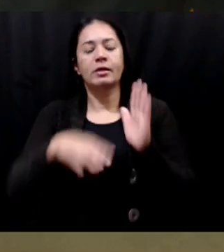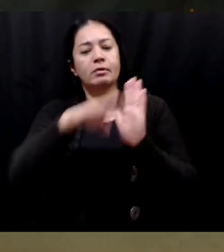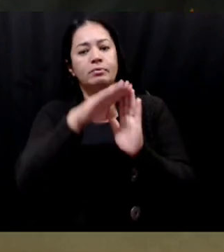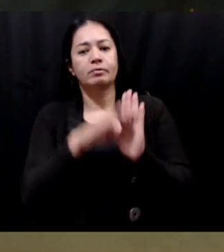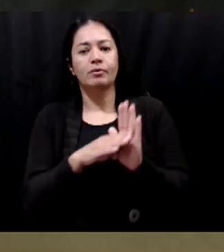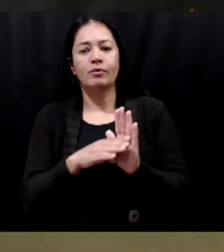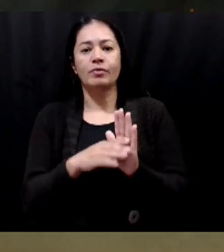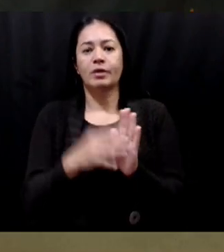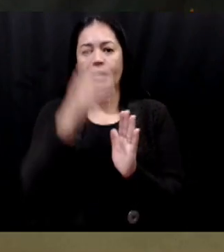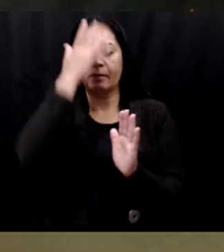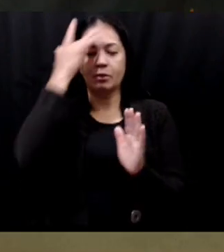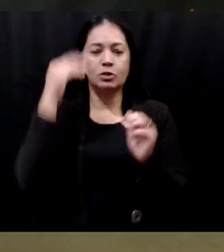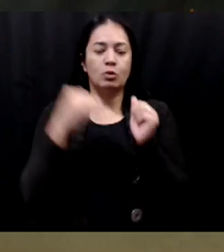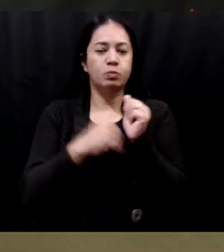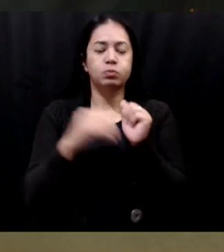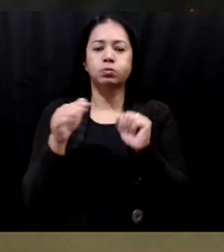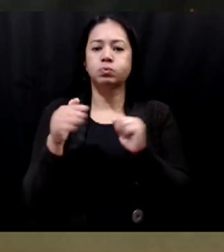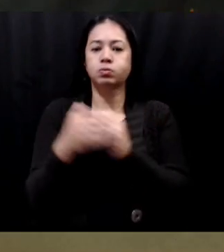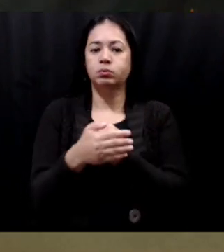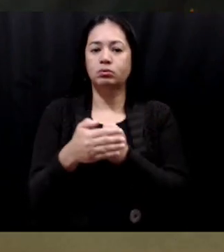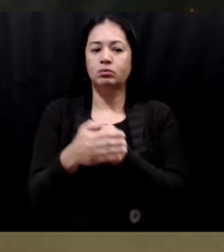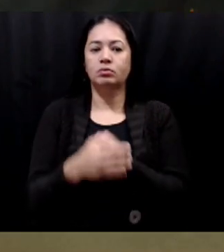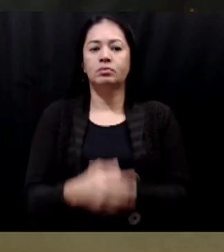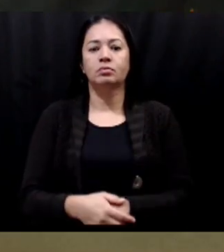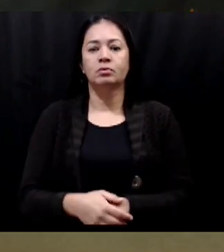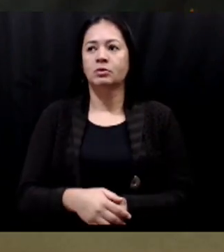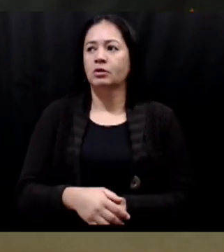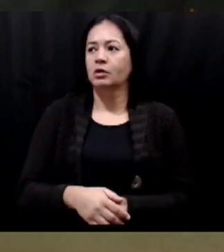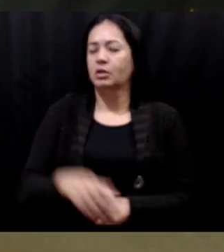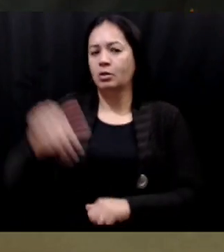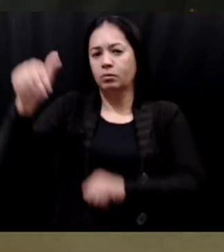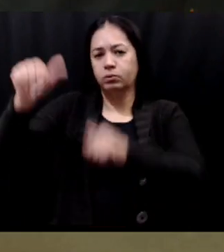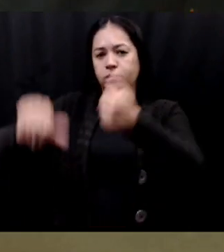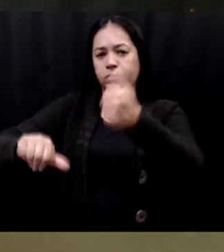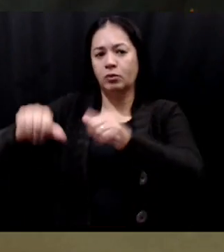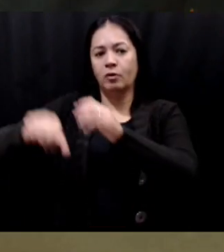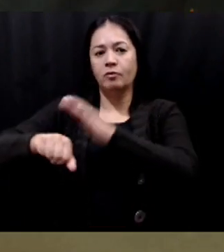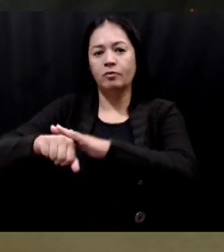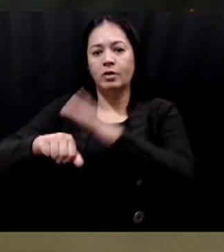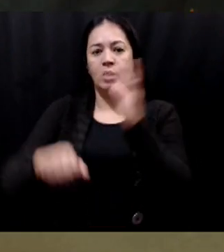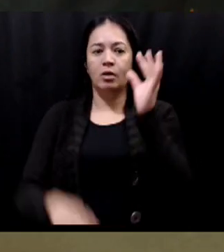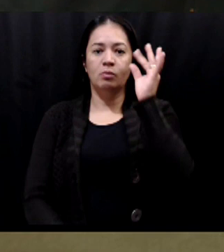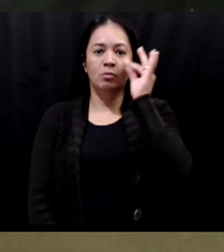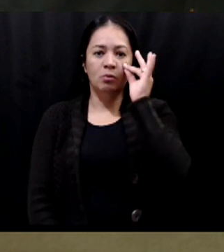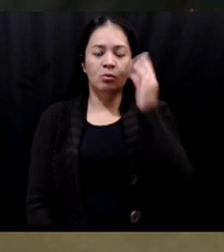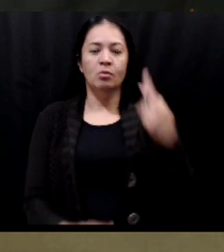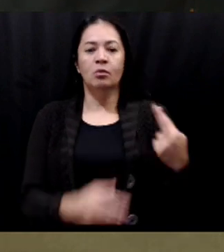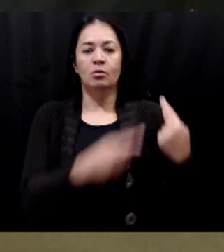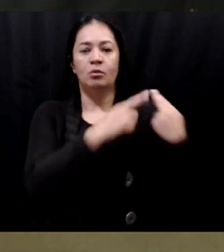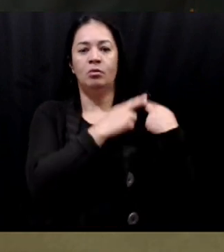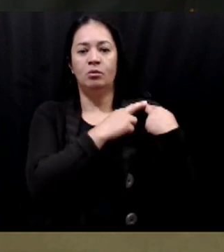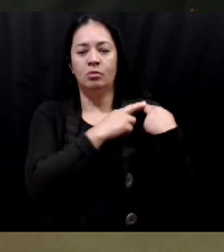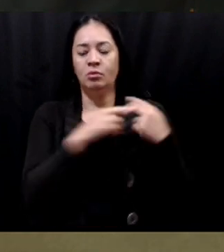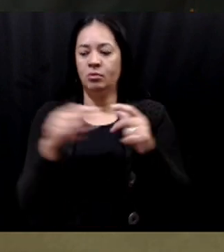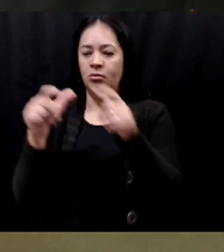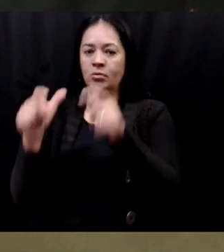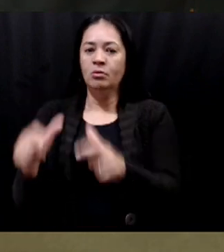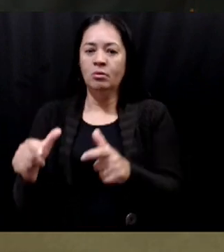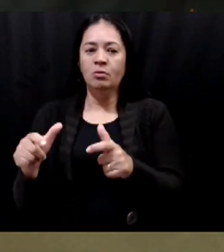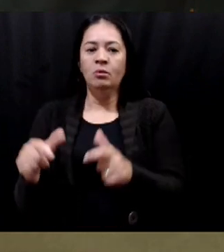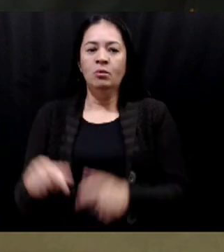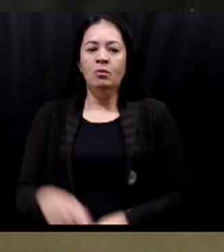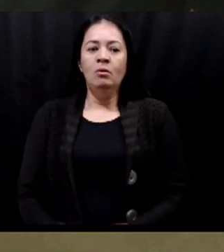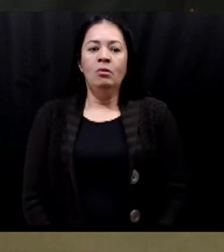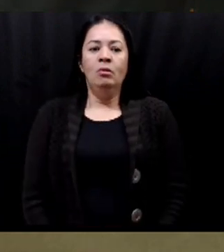sigilo e que a aferição deve ser feita com a presença do responsável pelo estabelecimento denunciado, exceto quando